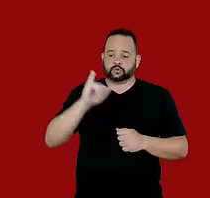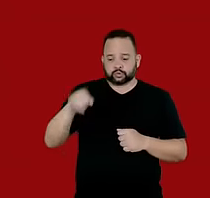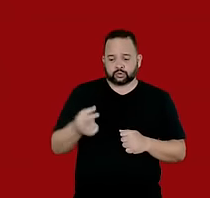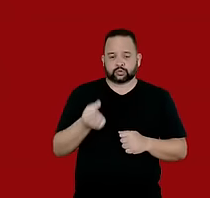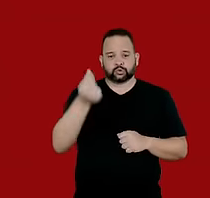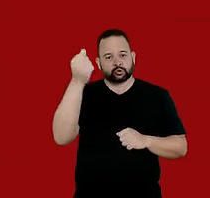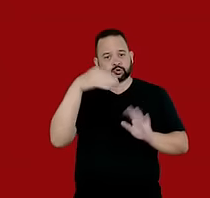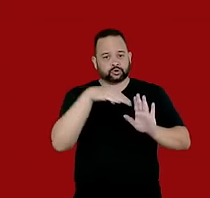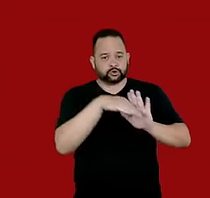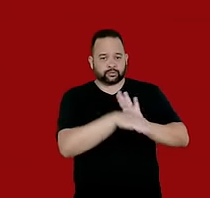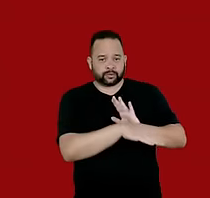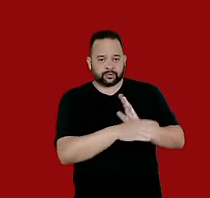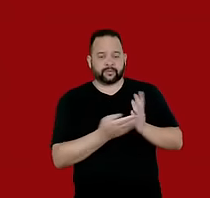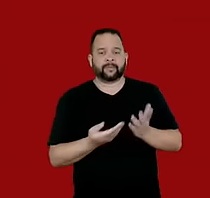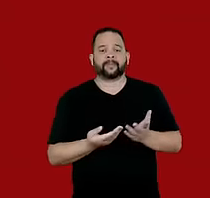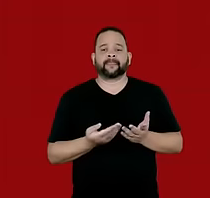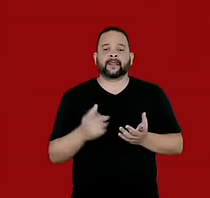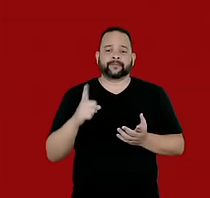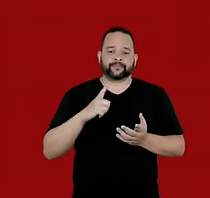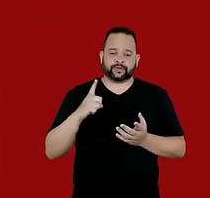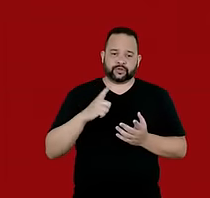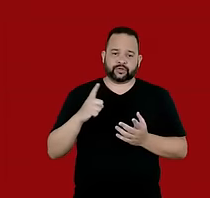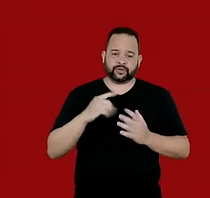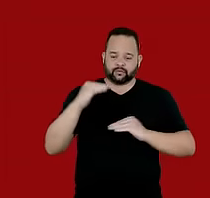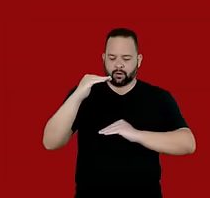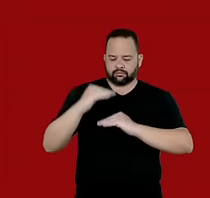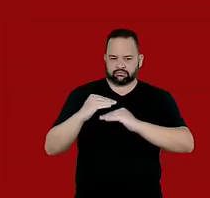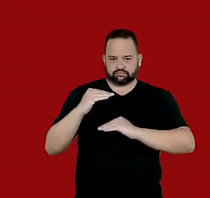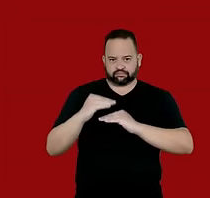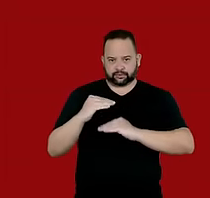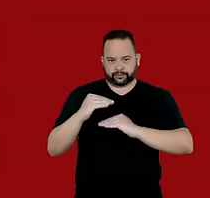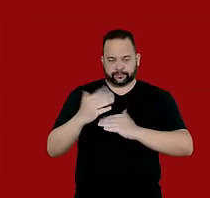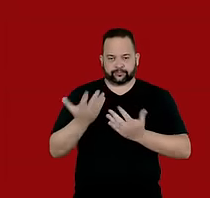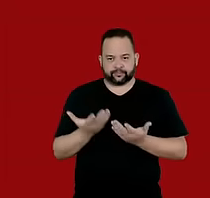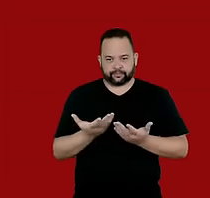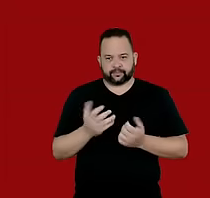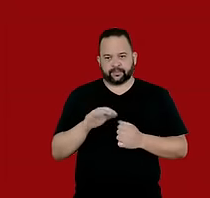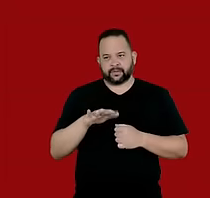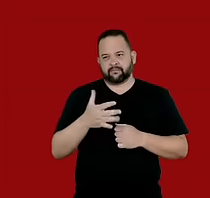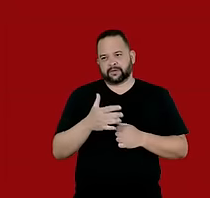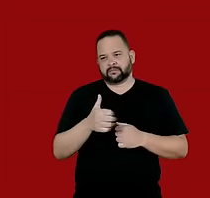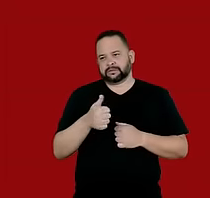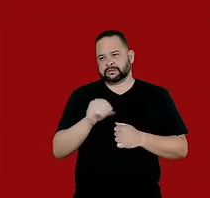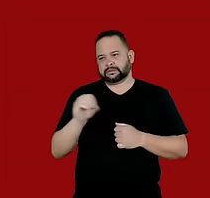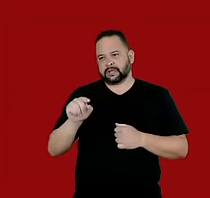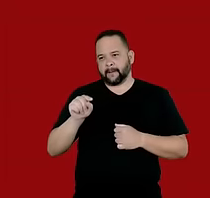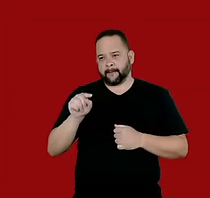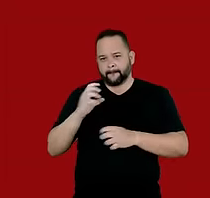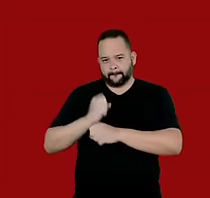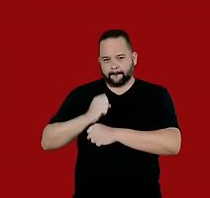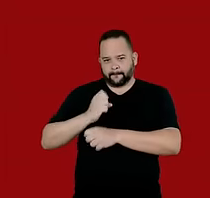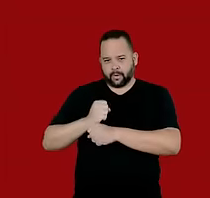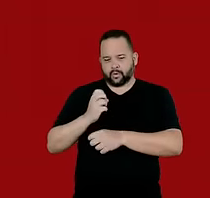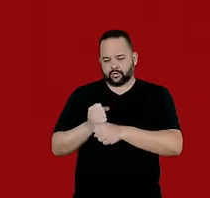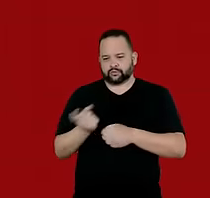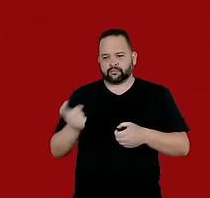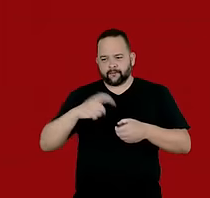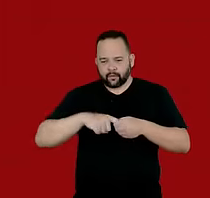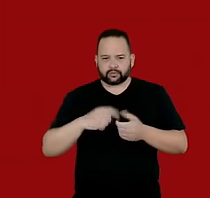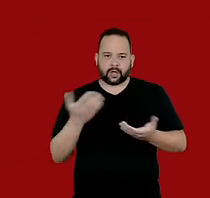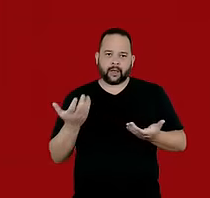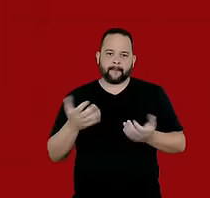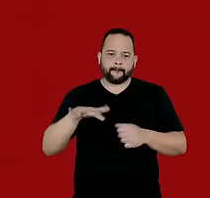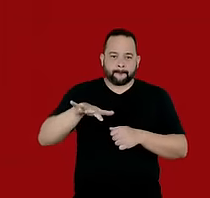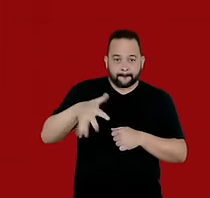compressão importante nesse spread estamos falando aí de pelo menos 100 pontos para poder voltar pra média e se o ciclo de juros for consolidado de